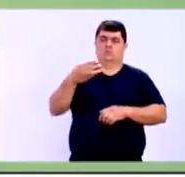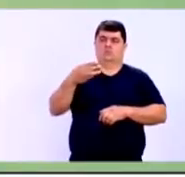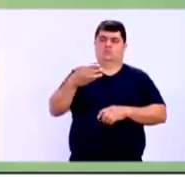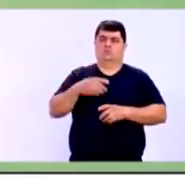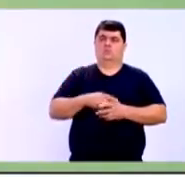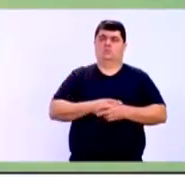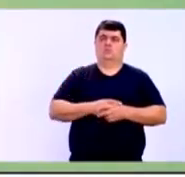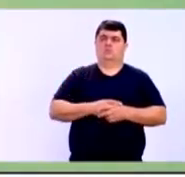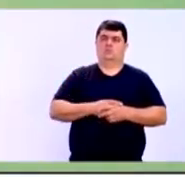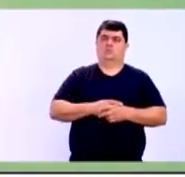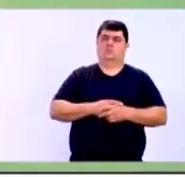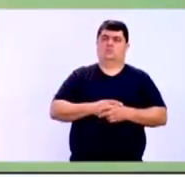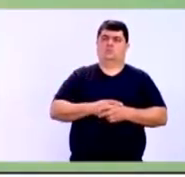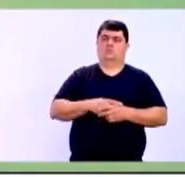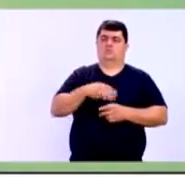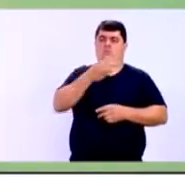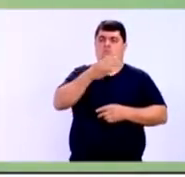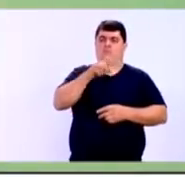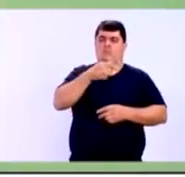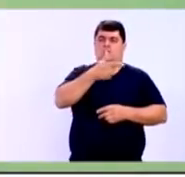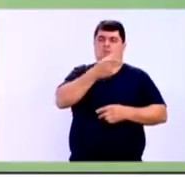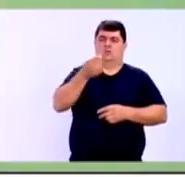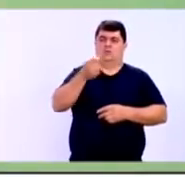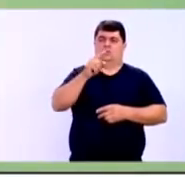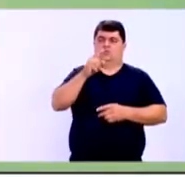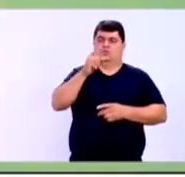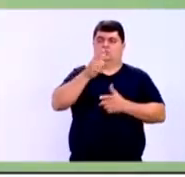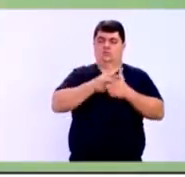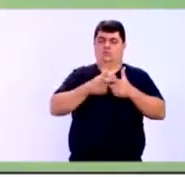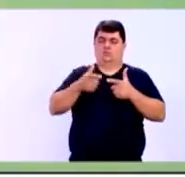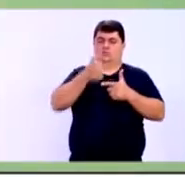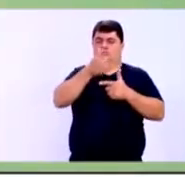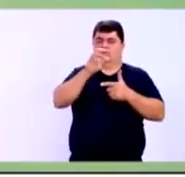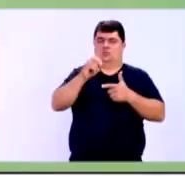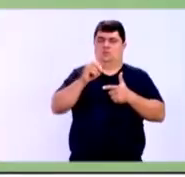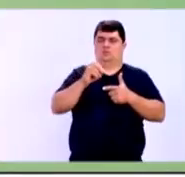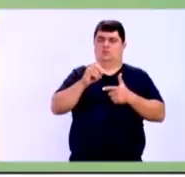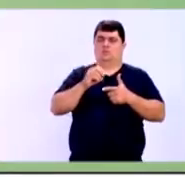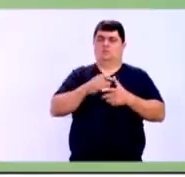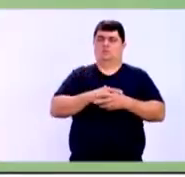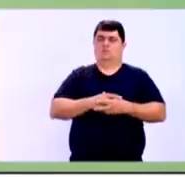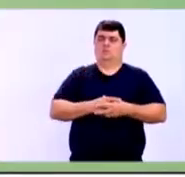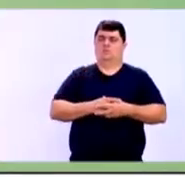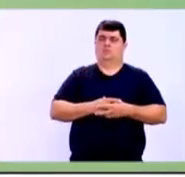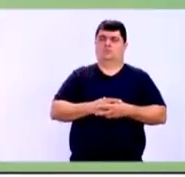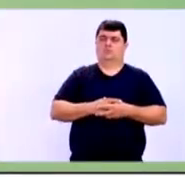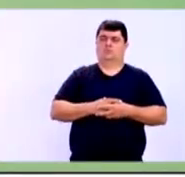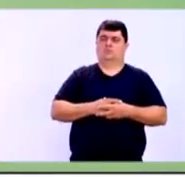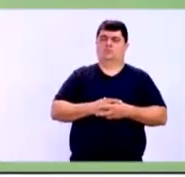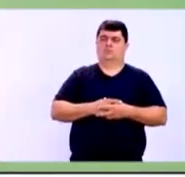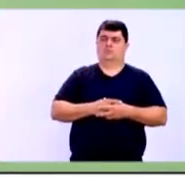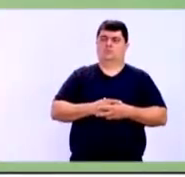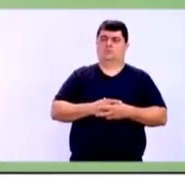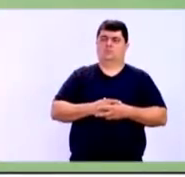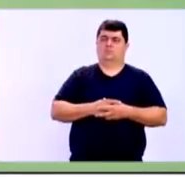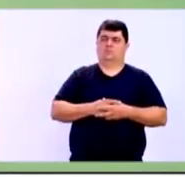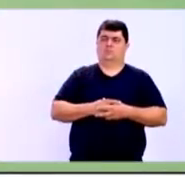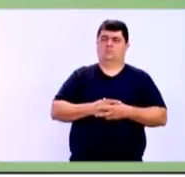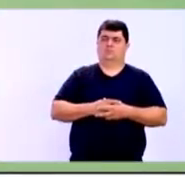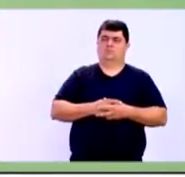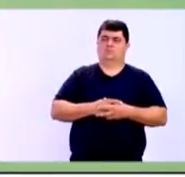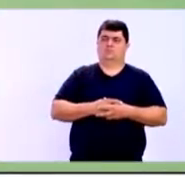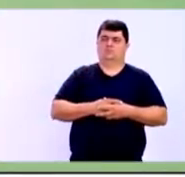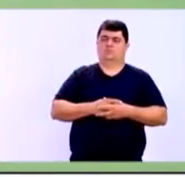33.200 dividido por 150, né? O valor total das compras dividido pelo valor total do produto adquirido,